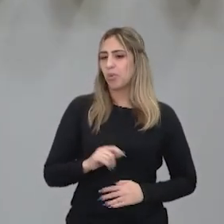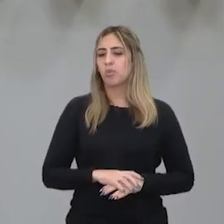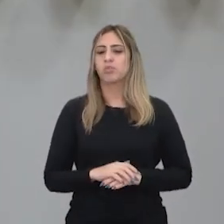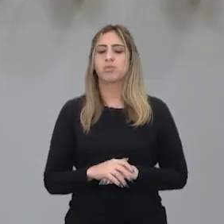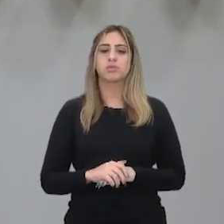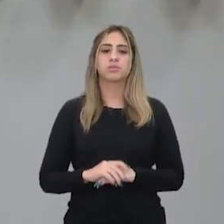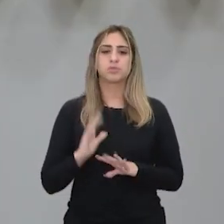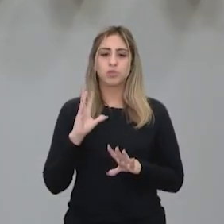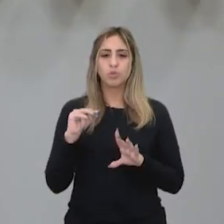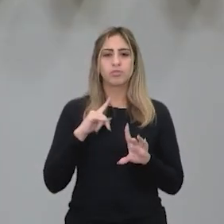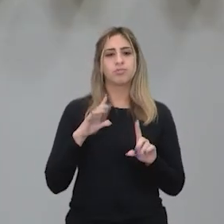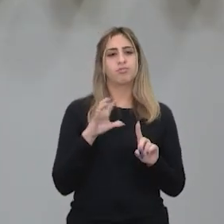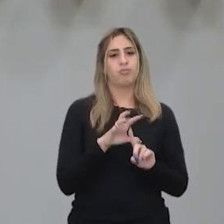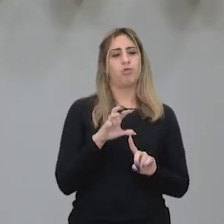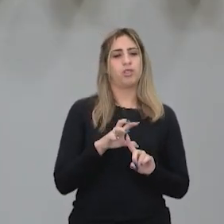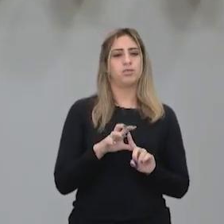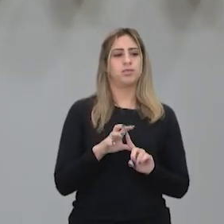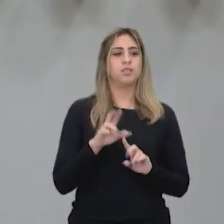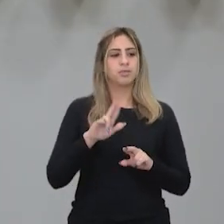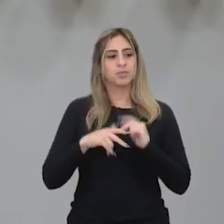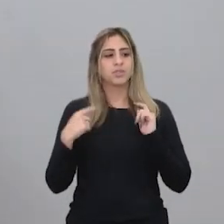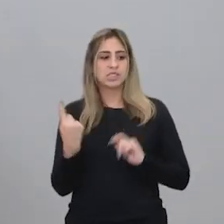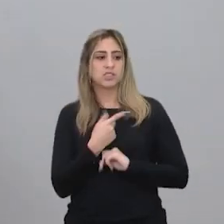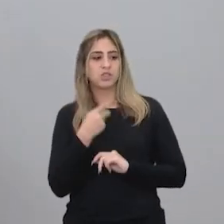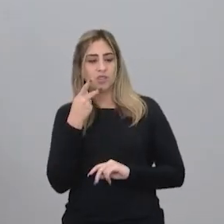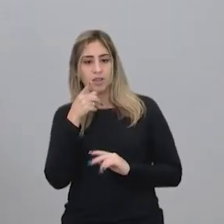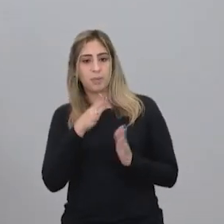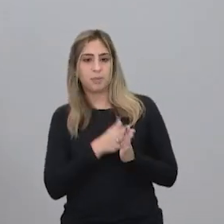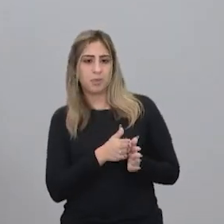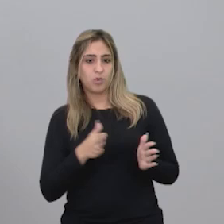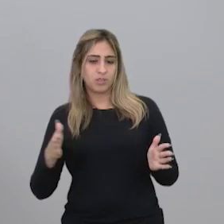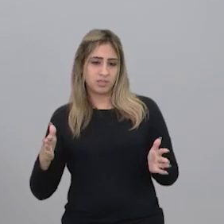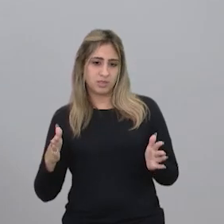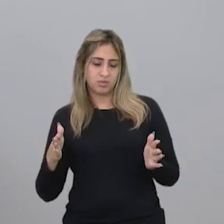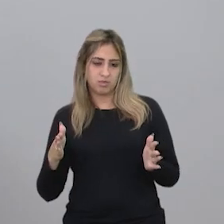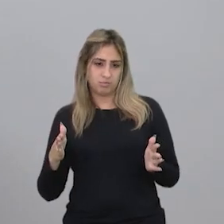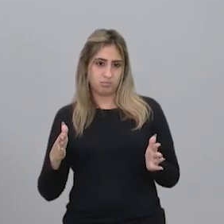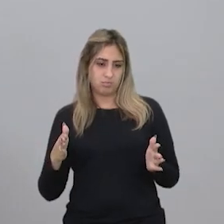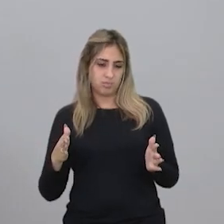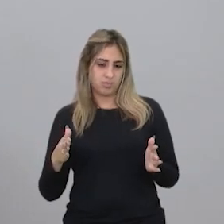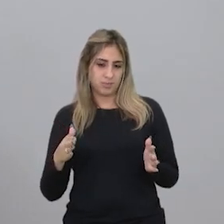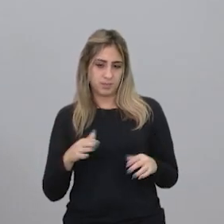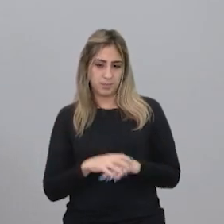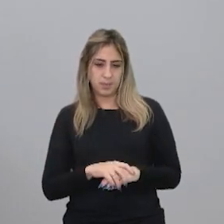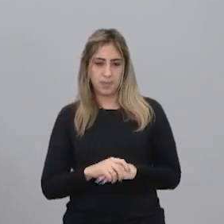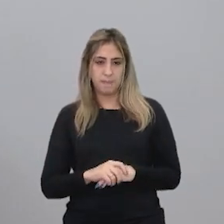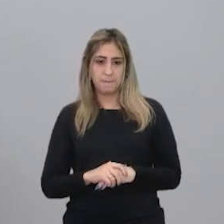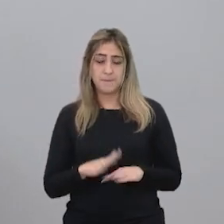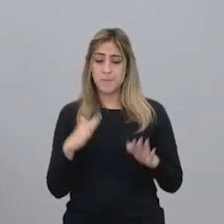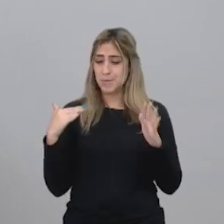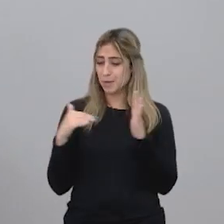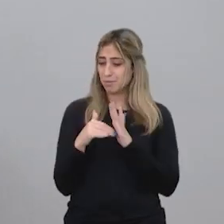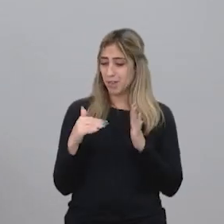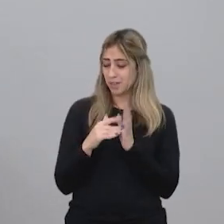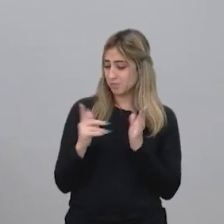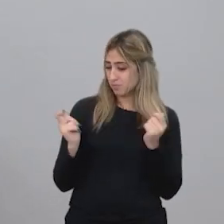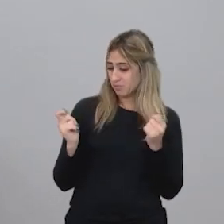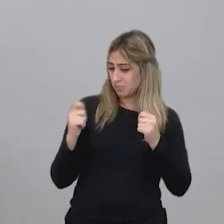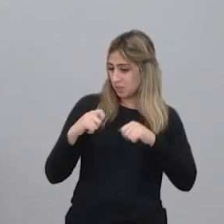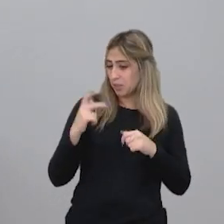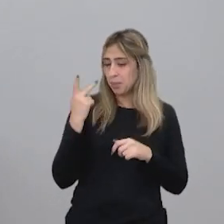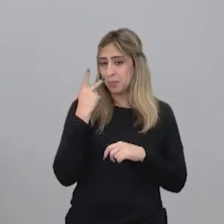tudo isso influencia. Por isso que a gente fala desse processo que você falou, de aclimatação. O máximo possível para